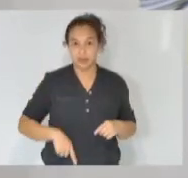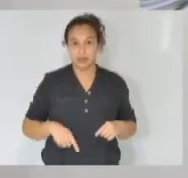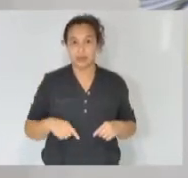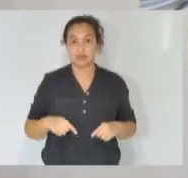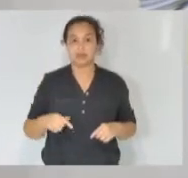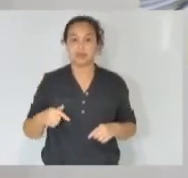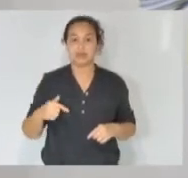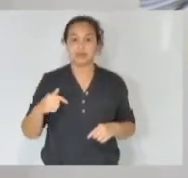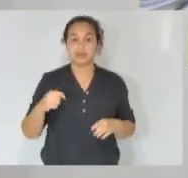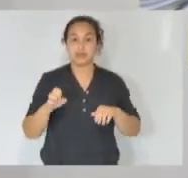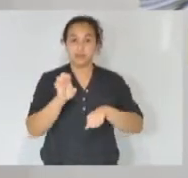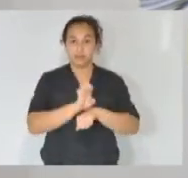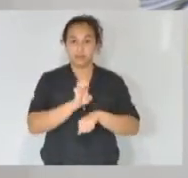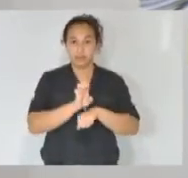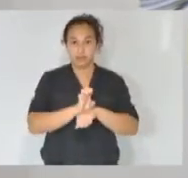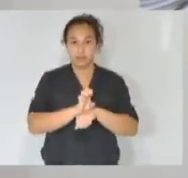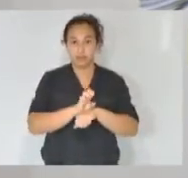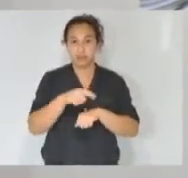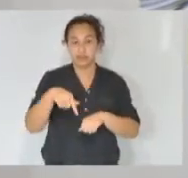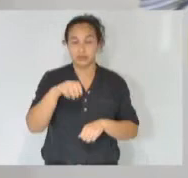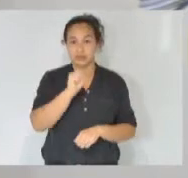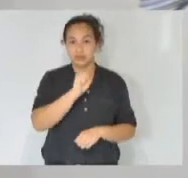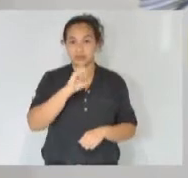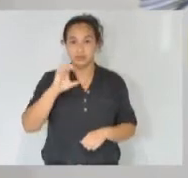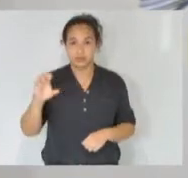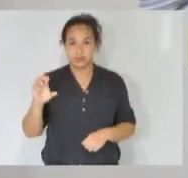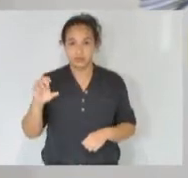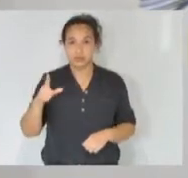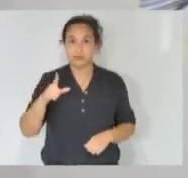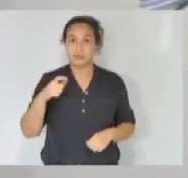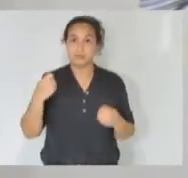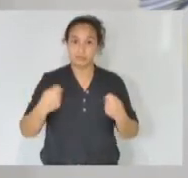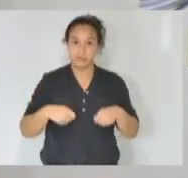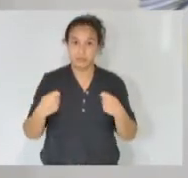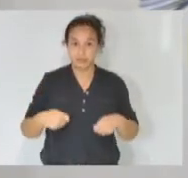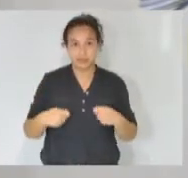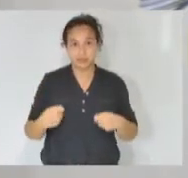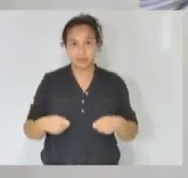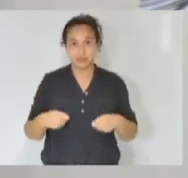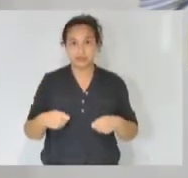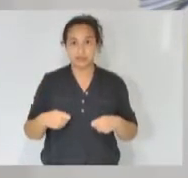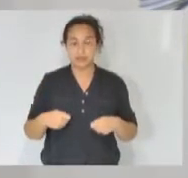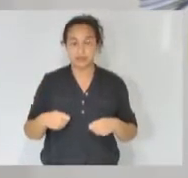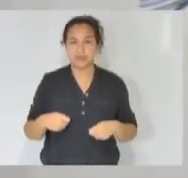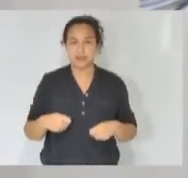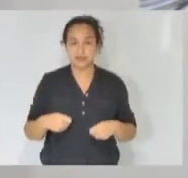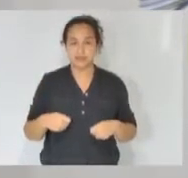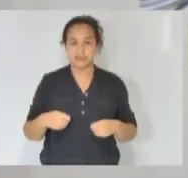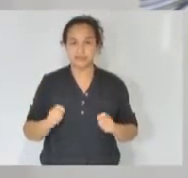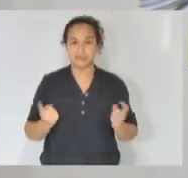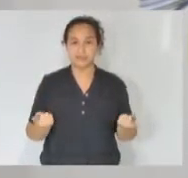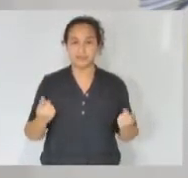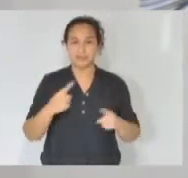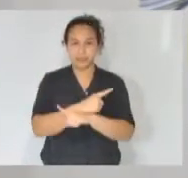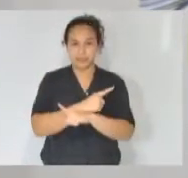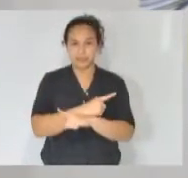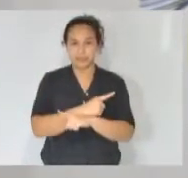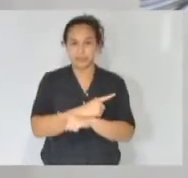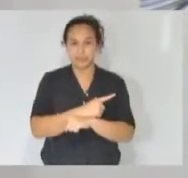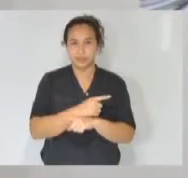o Estado de Santa Catarina deverá apresentar a discordância na prorrogação do